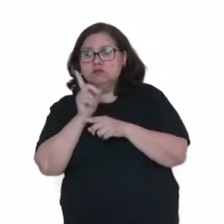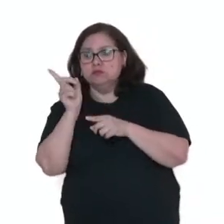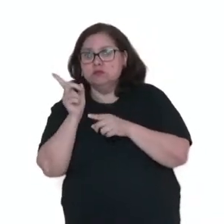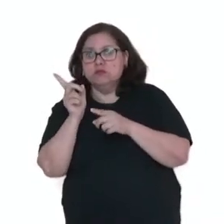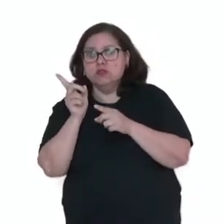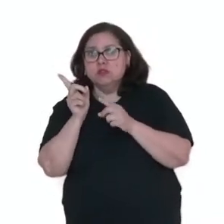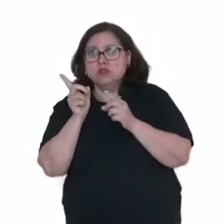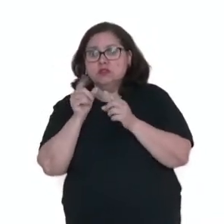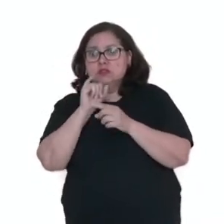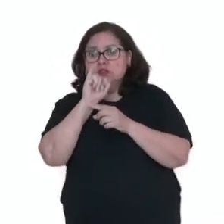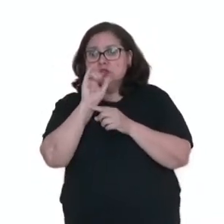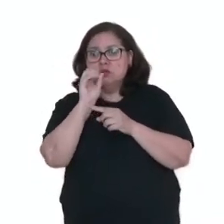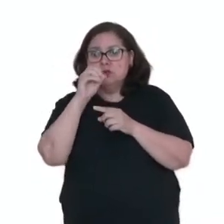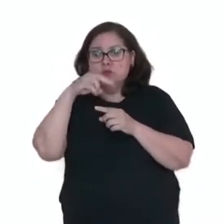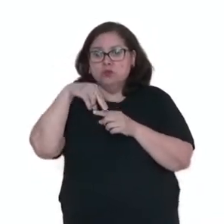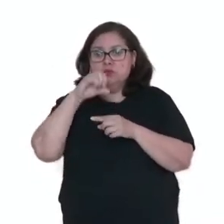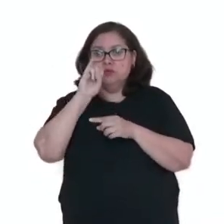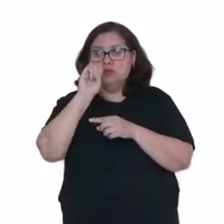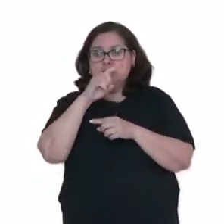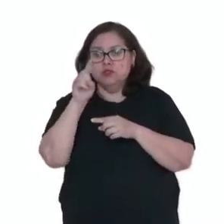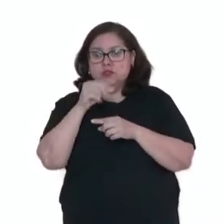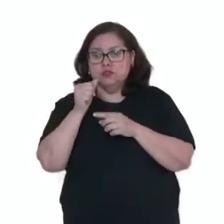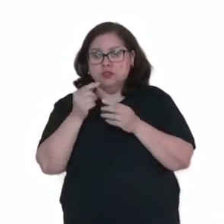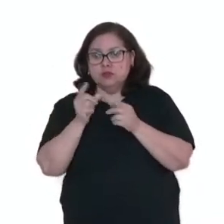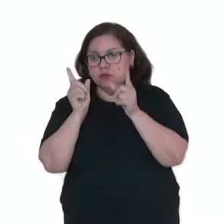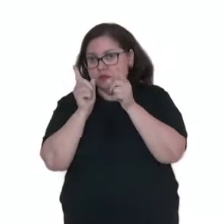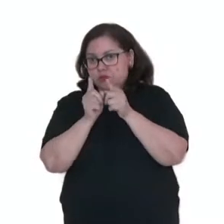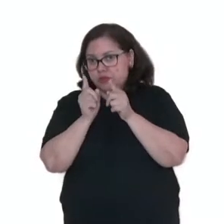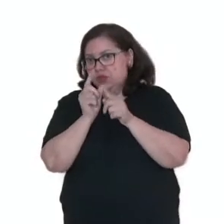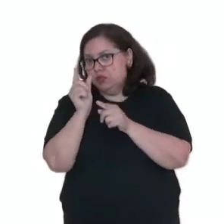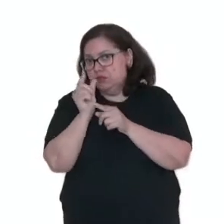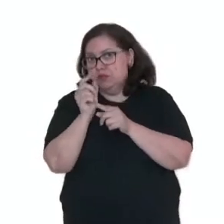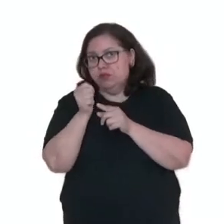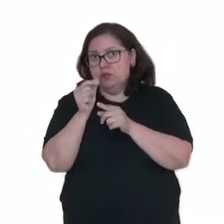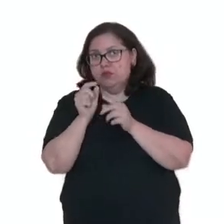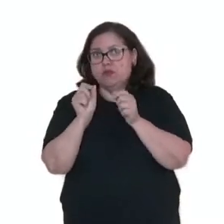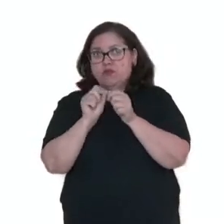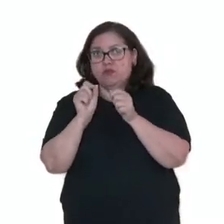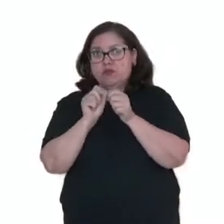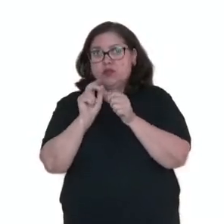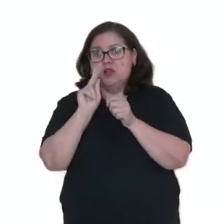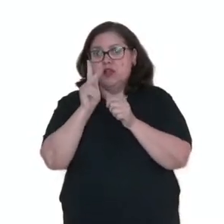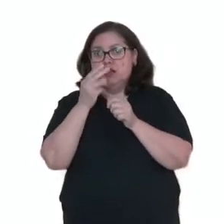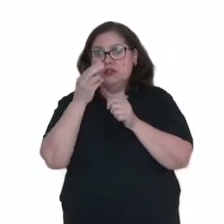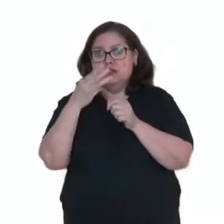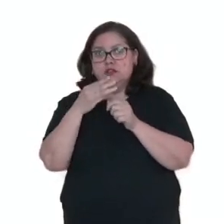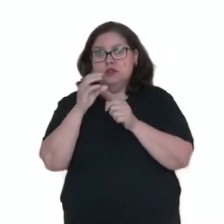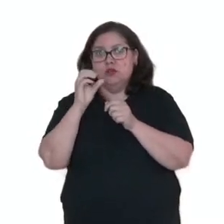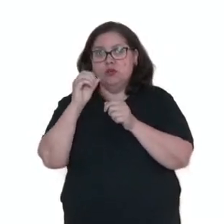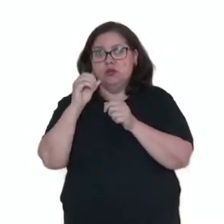se ionizar, tá? Numa proporção muito pequena, formando o